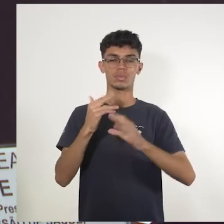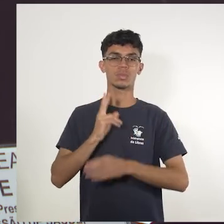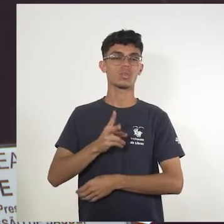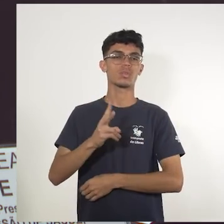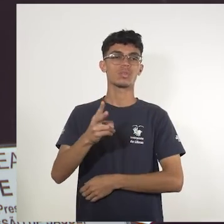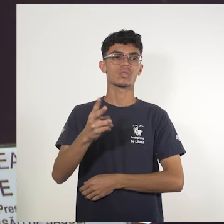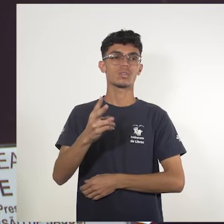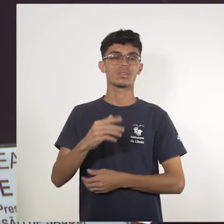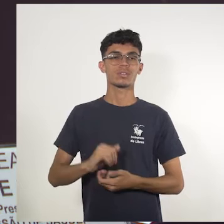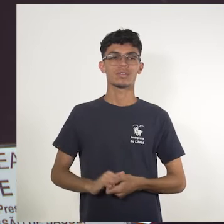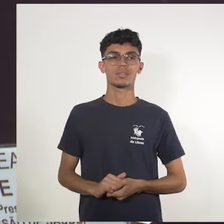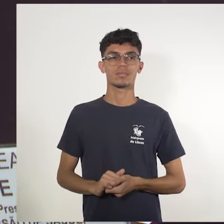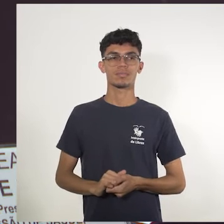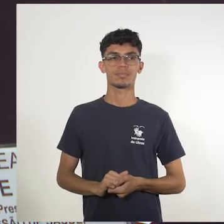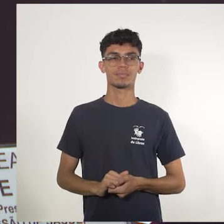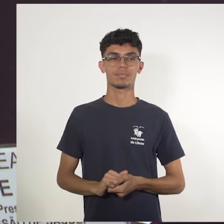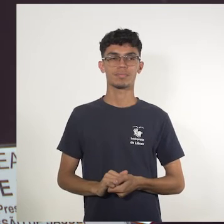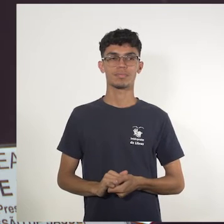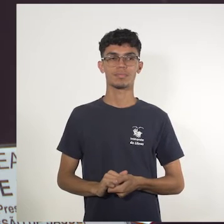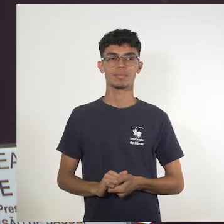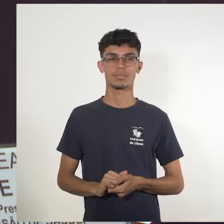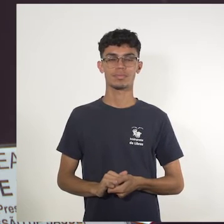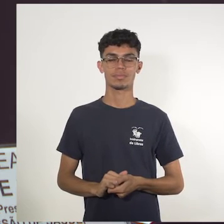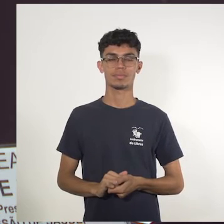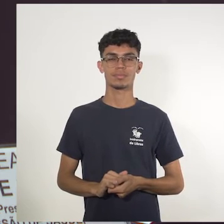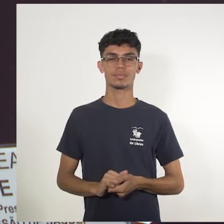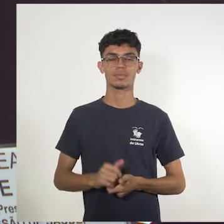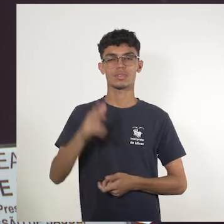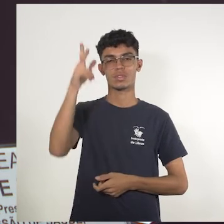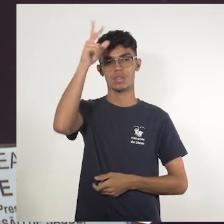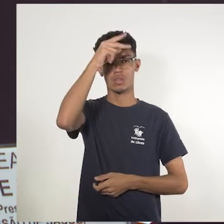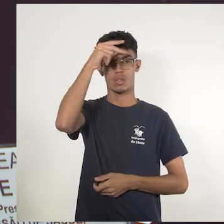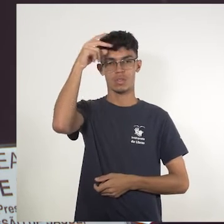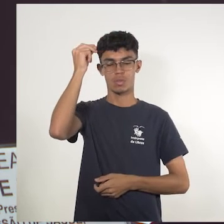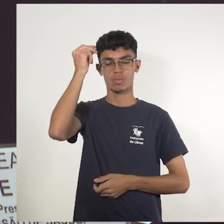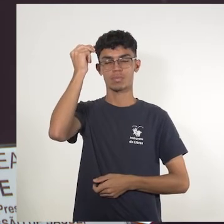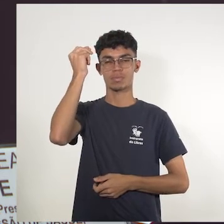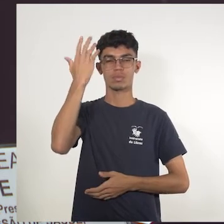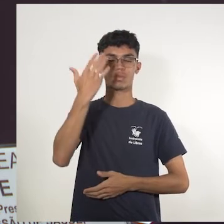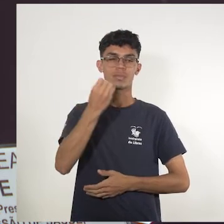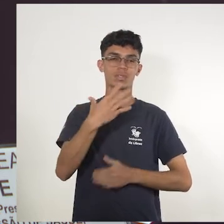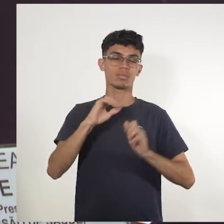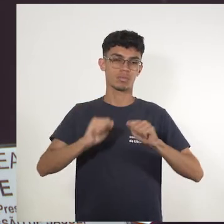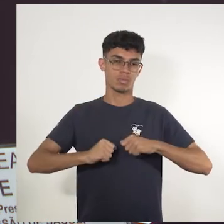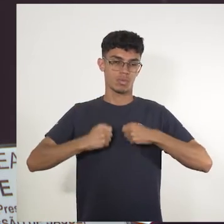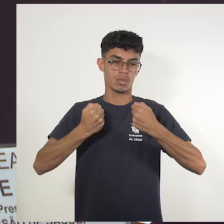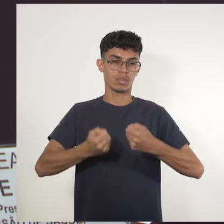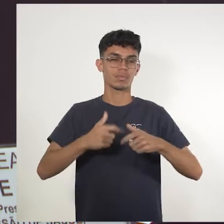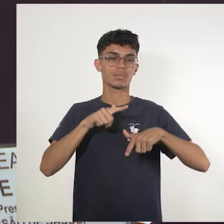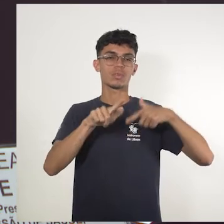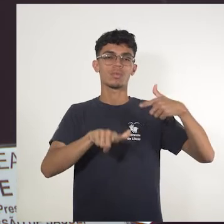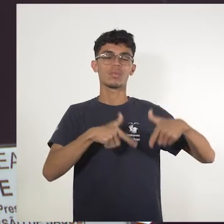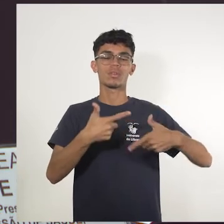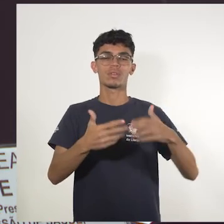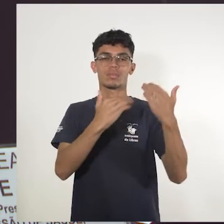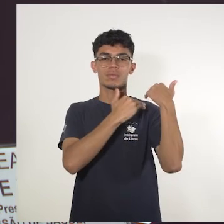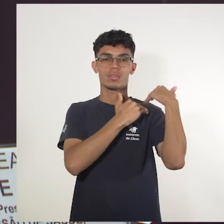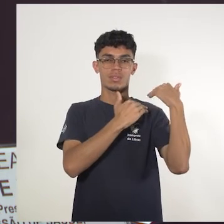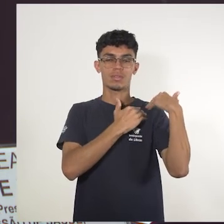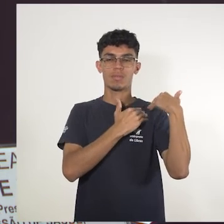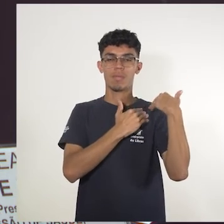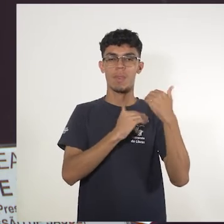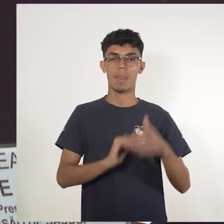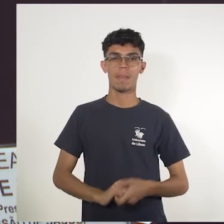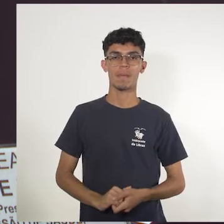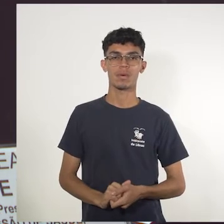e para realmente dar conta disso, tem que ter uma prefeitura realmente trabalhadora, responsável e, com certeza, caminhar junto com o